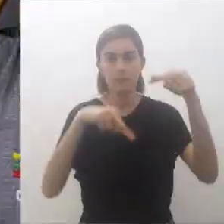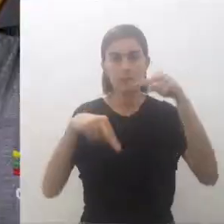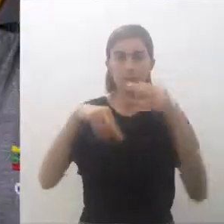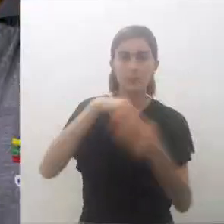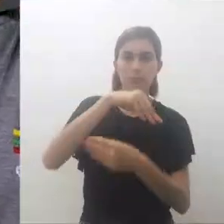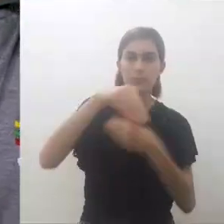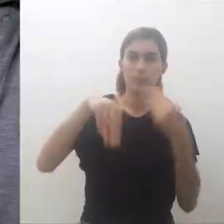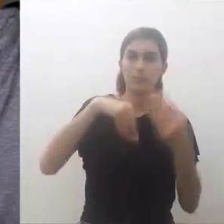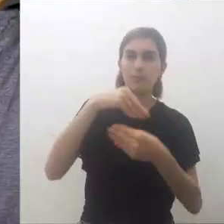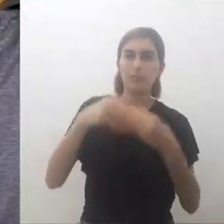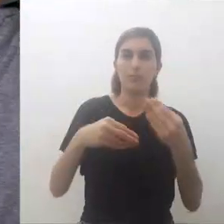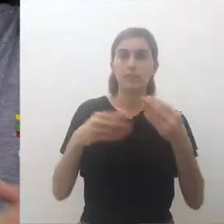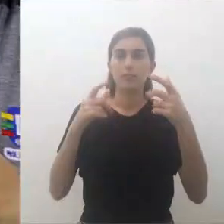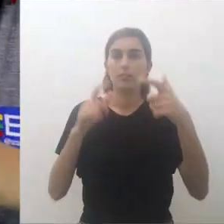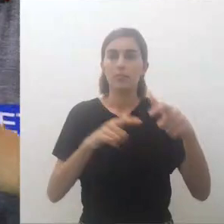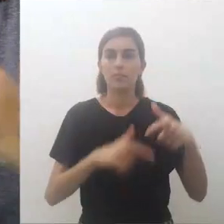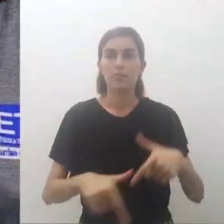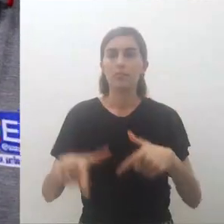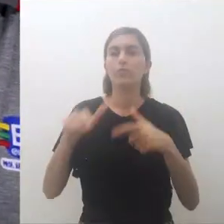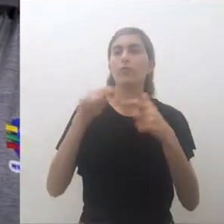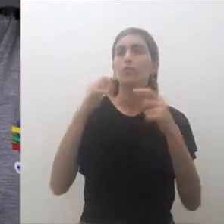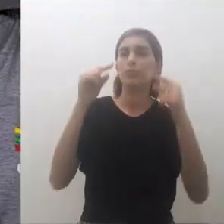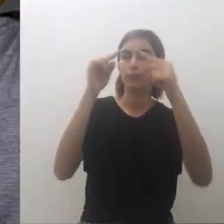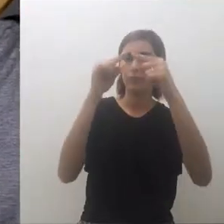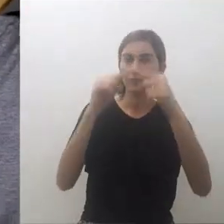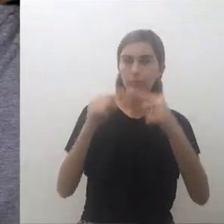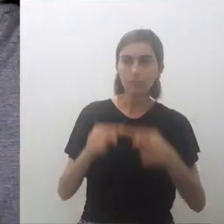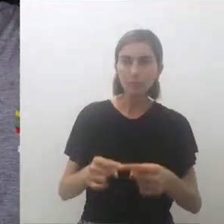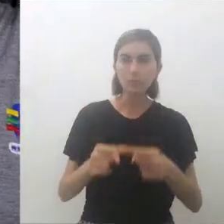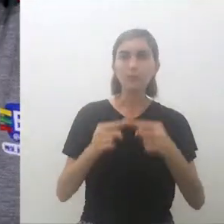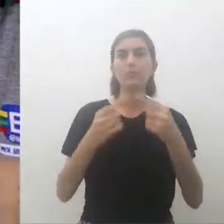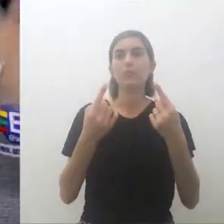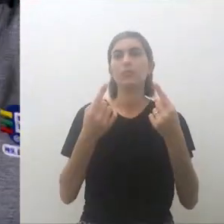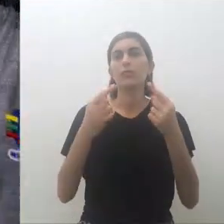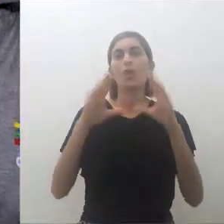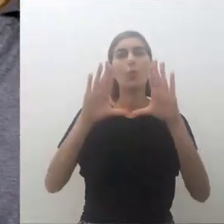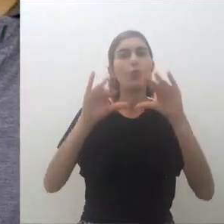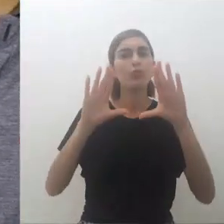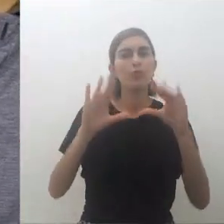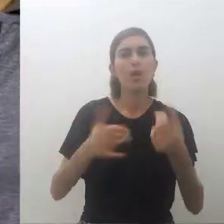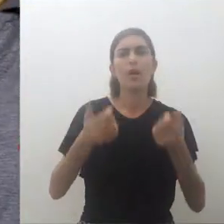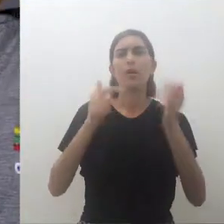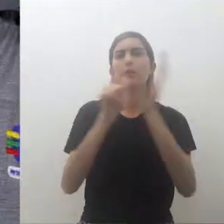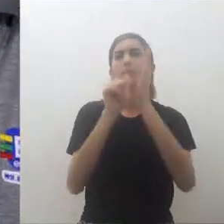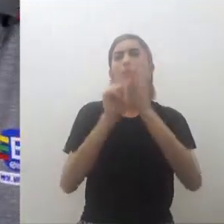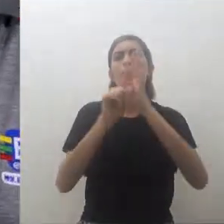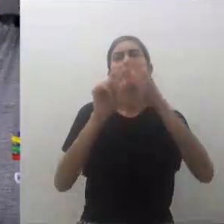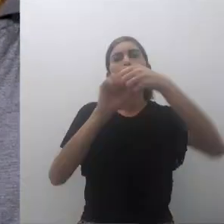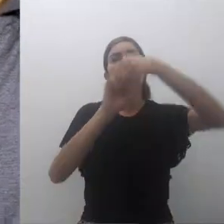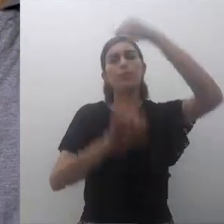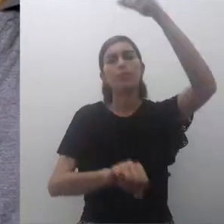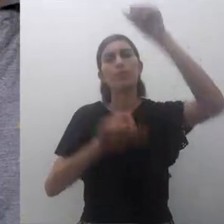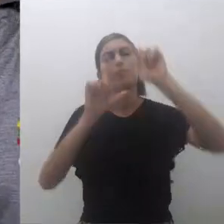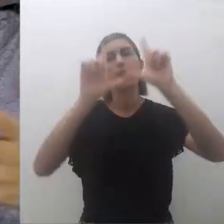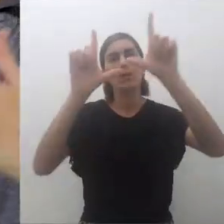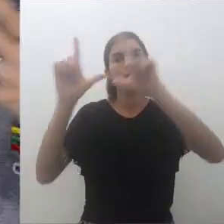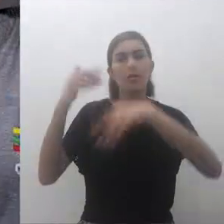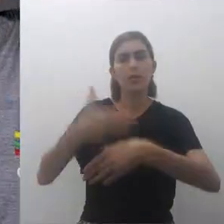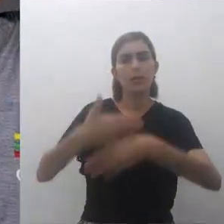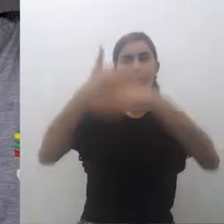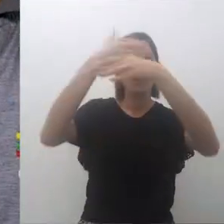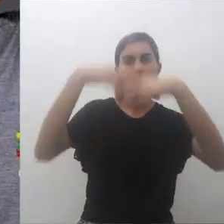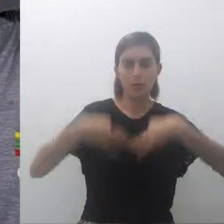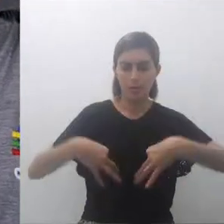composição. No ambiente, a combinação de almofadas, papel de parede, um tapete, qualquer